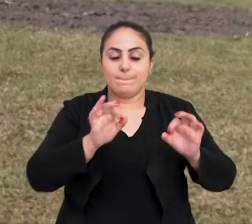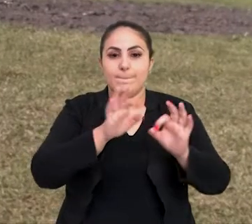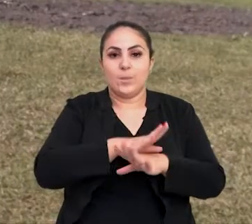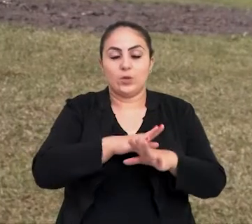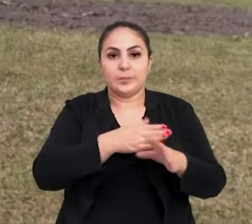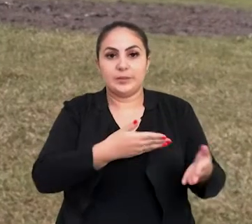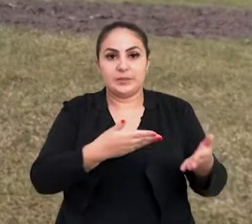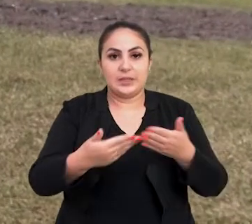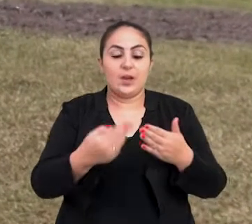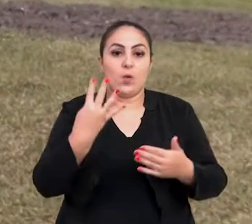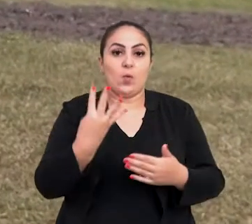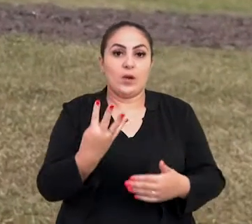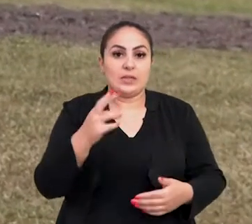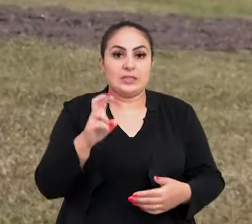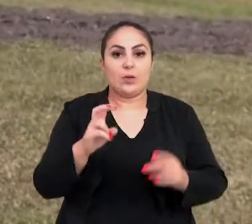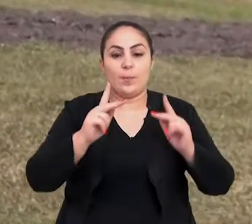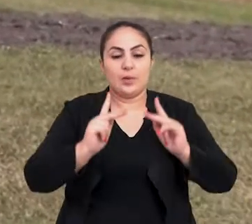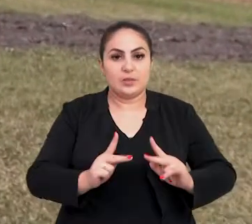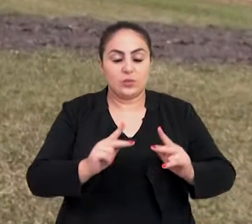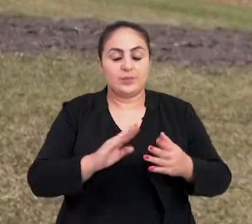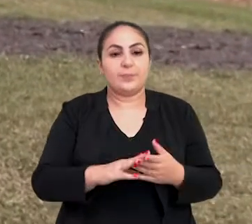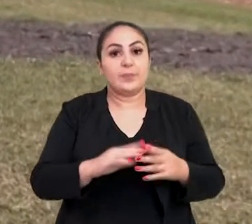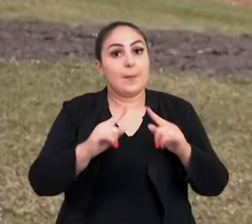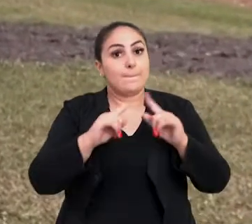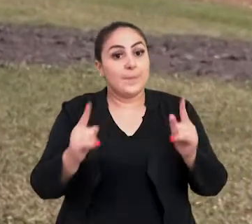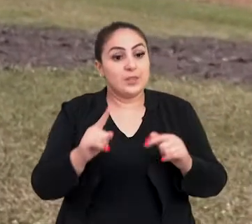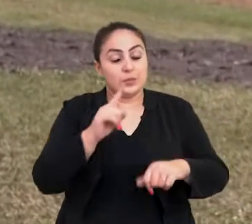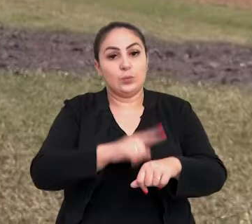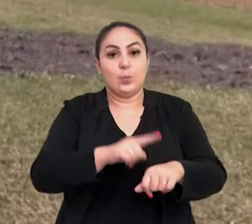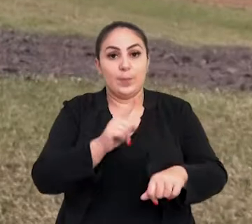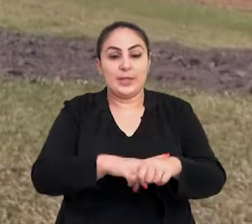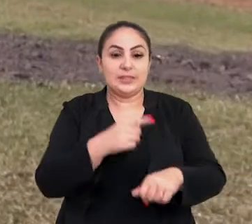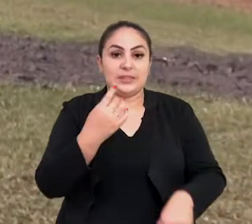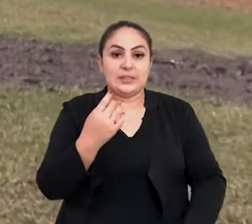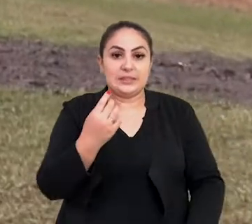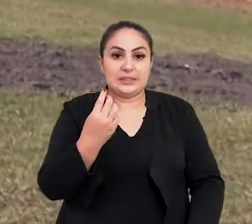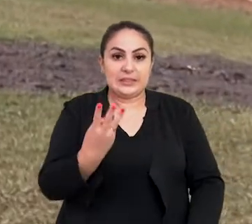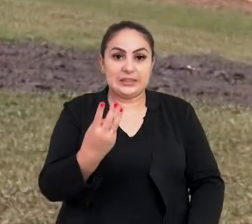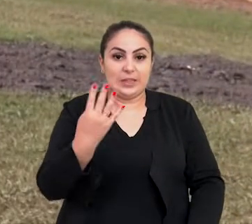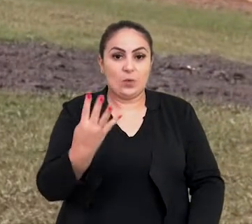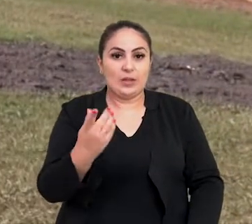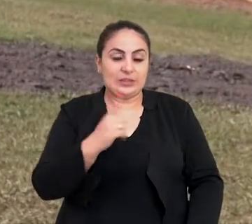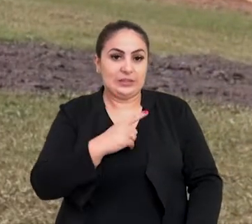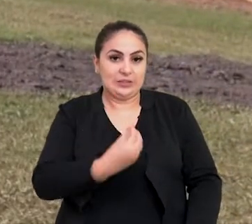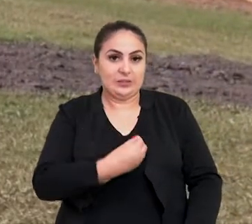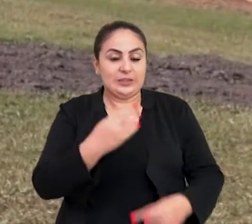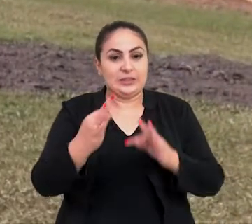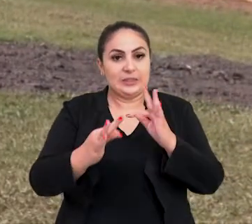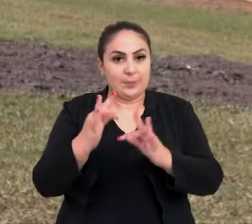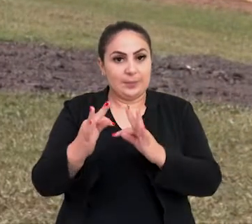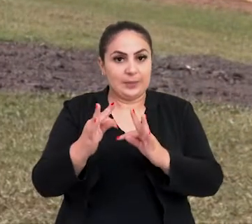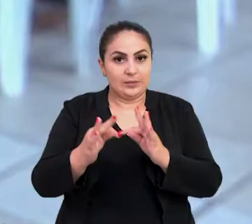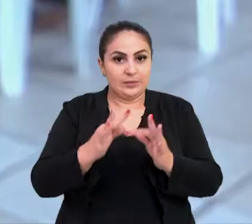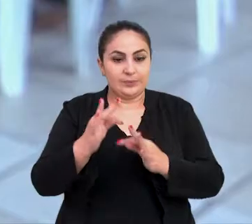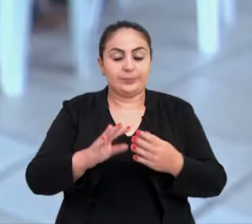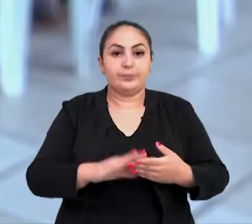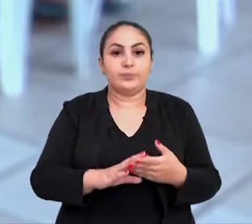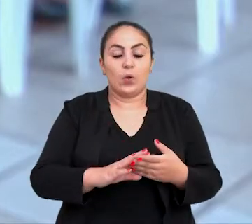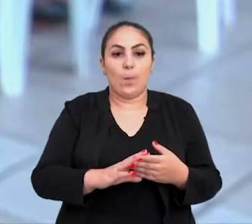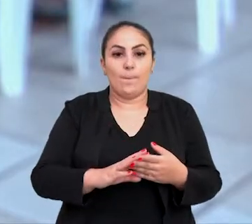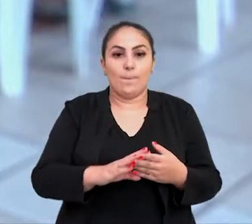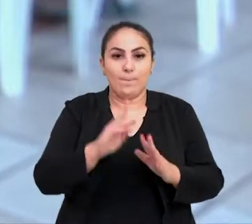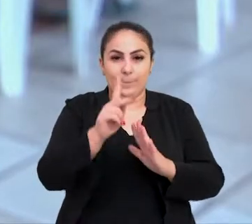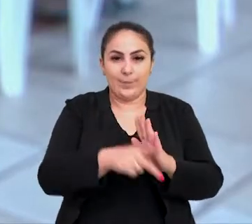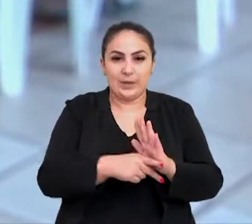está pronto para receber 45 pessoas, mas no momento 34 estão em tratamento. O